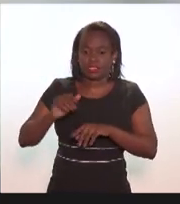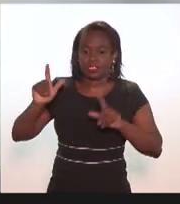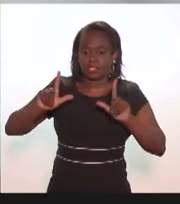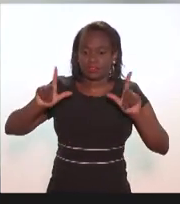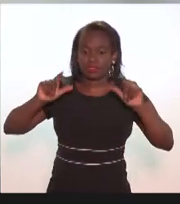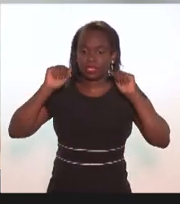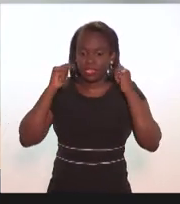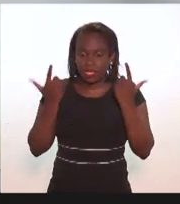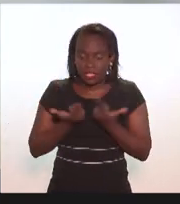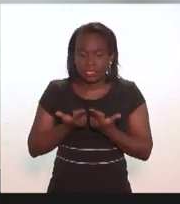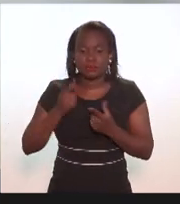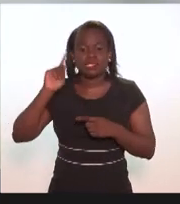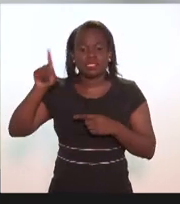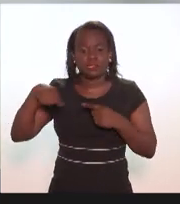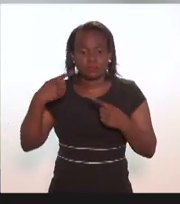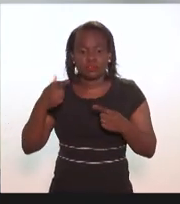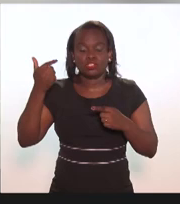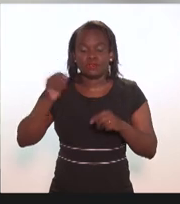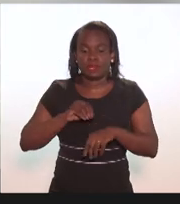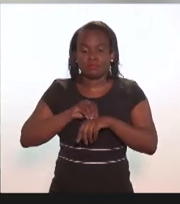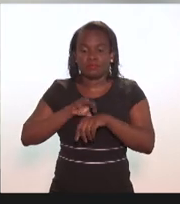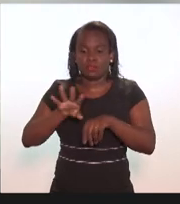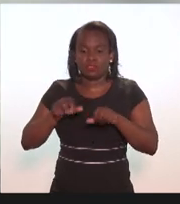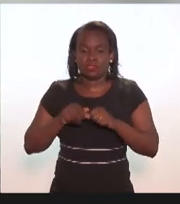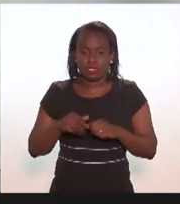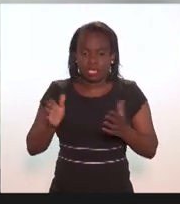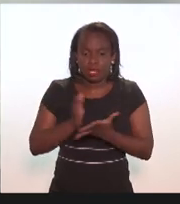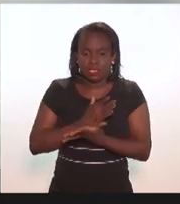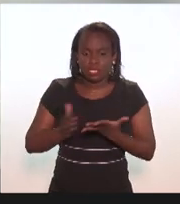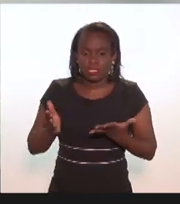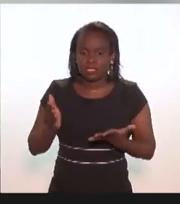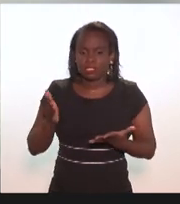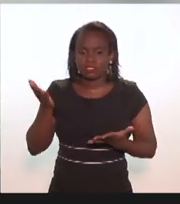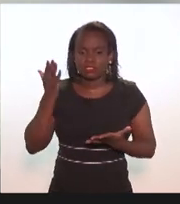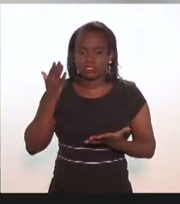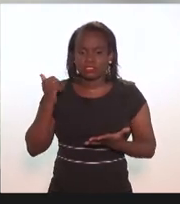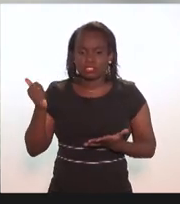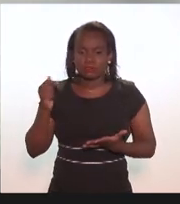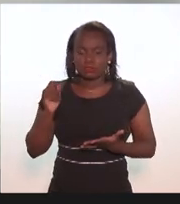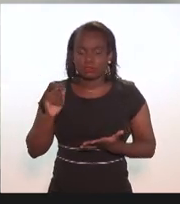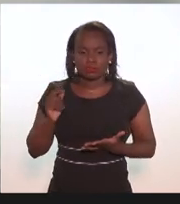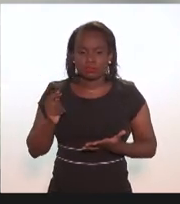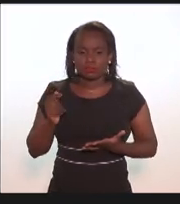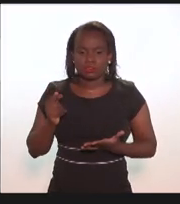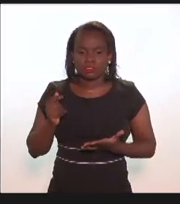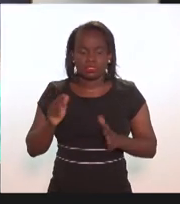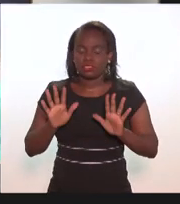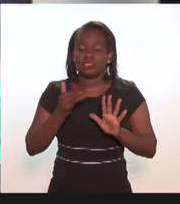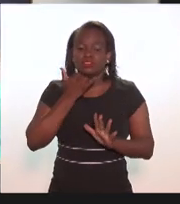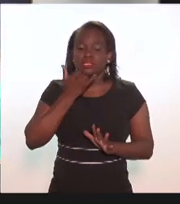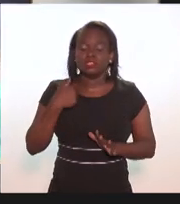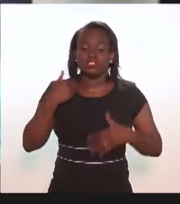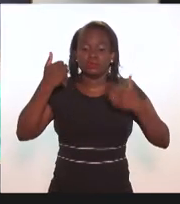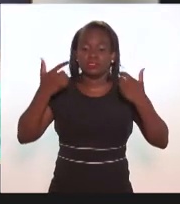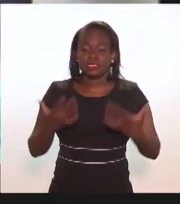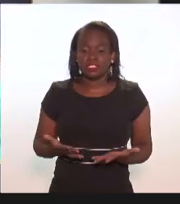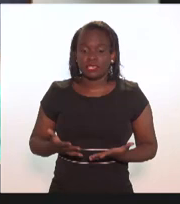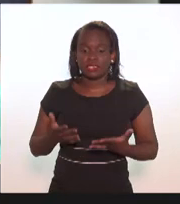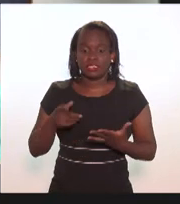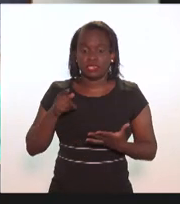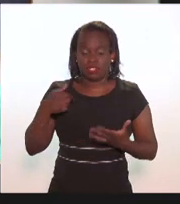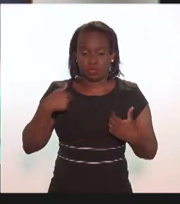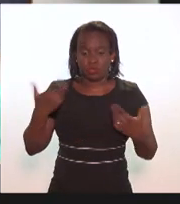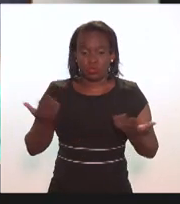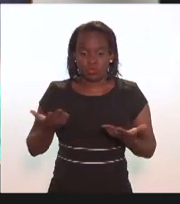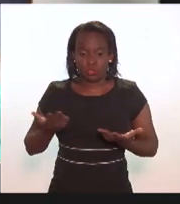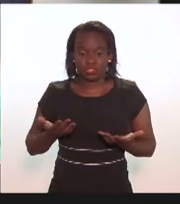Alerj, para depois ser reproduzido. Alguém não, eu ia colocar isso. Eu hoje